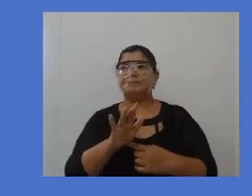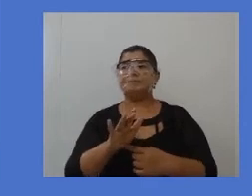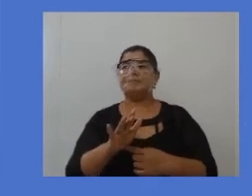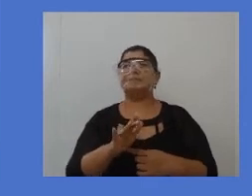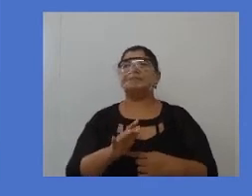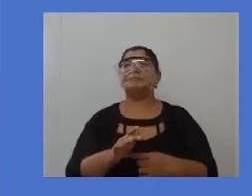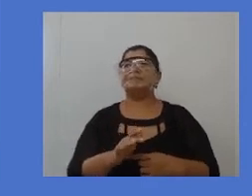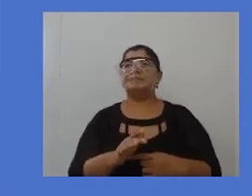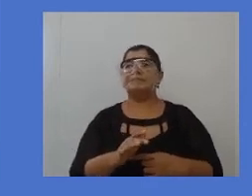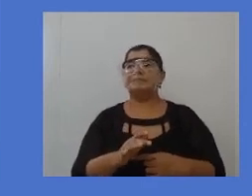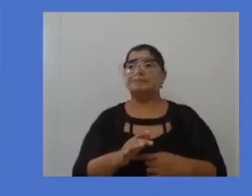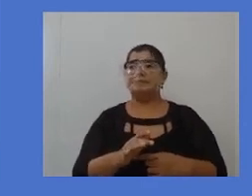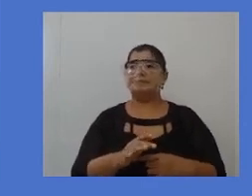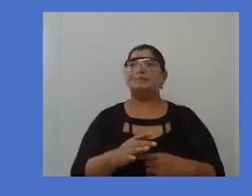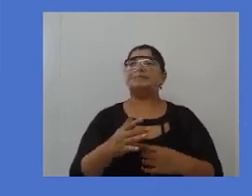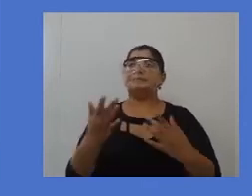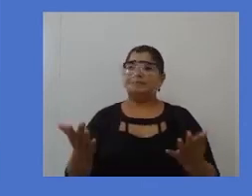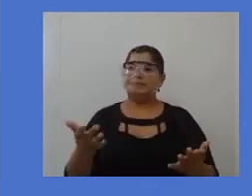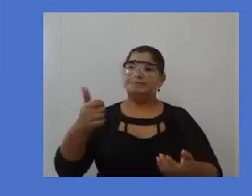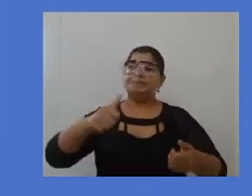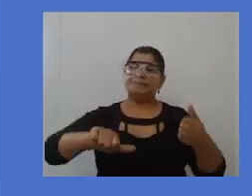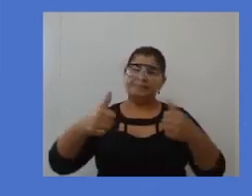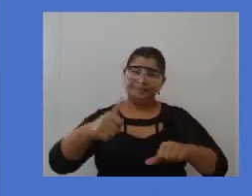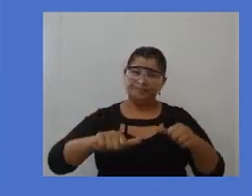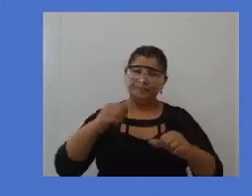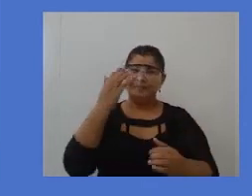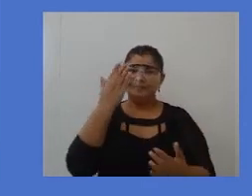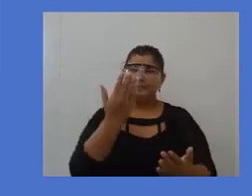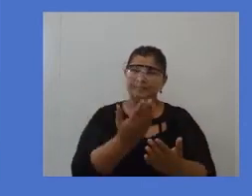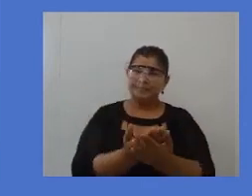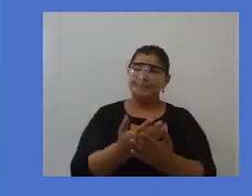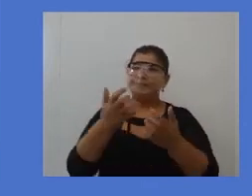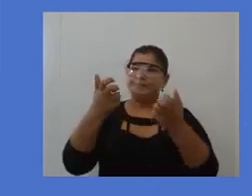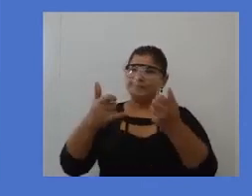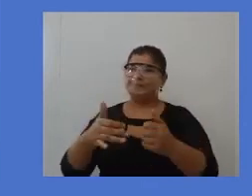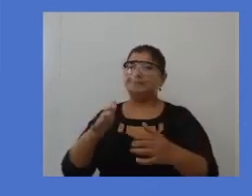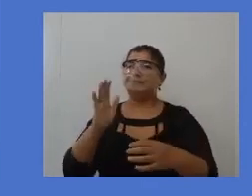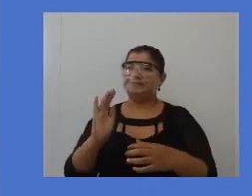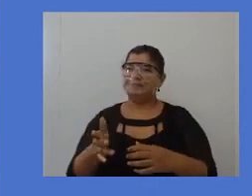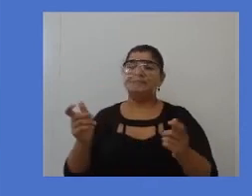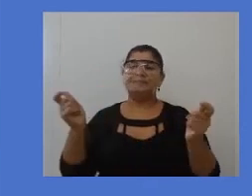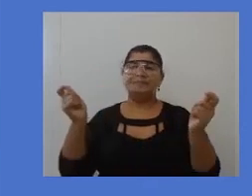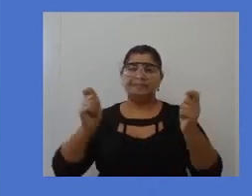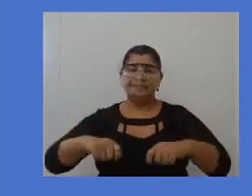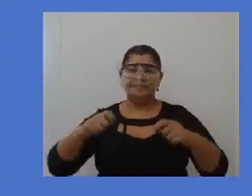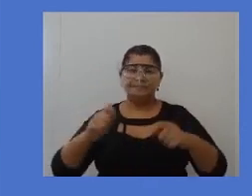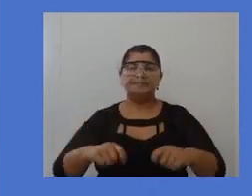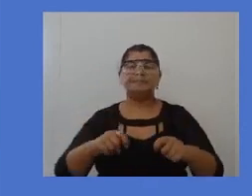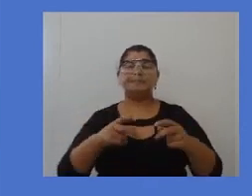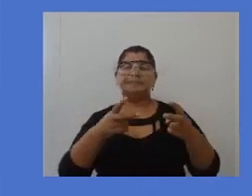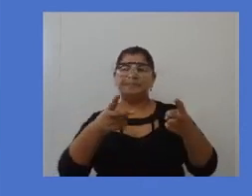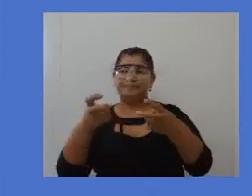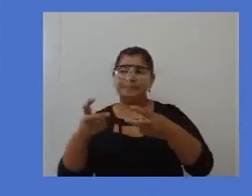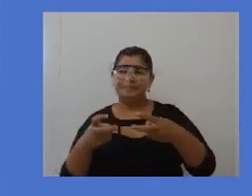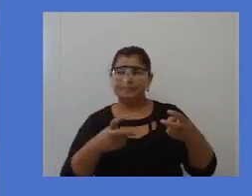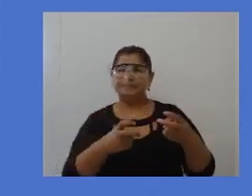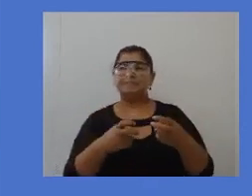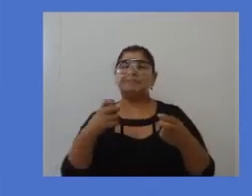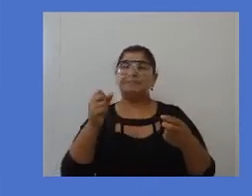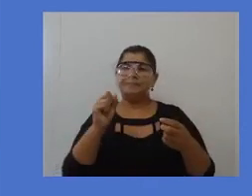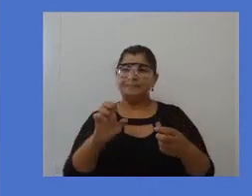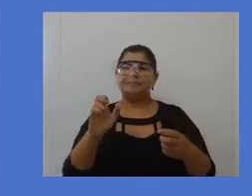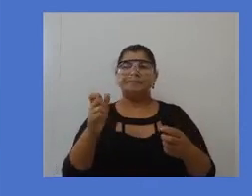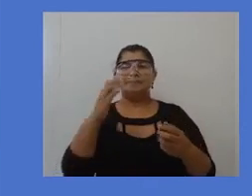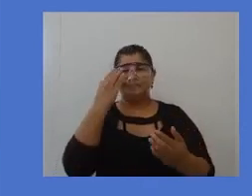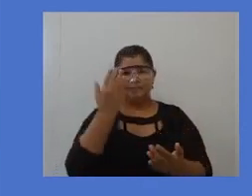bem. A avaliação da credibilidade, eu já disse o que é aquela capacidade da gente verificar se a coisa merece a